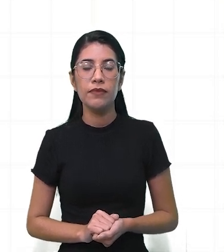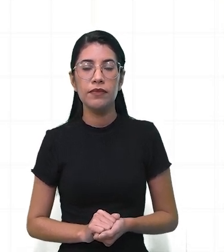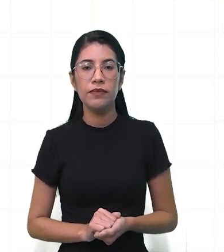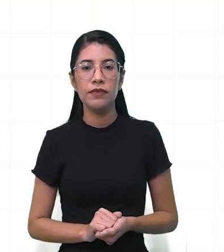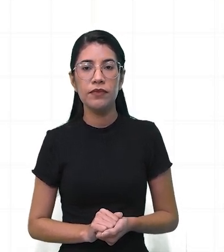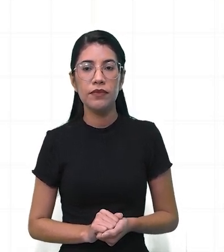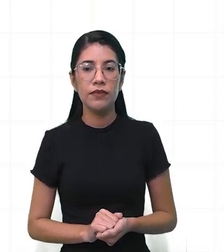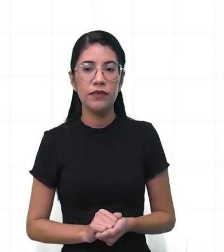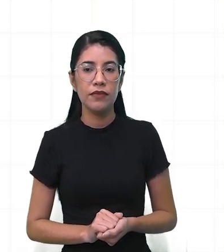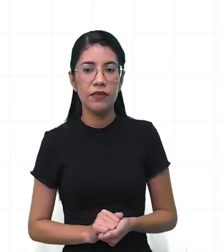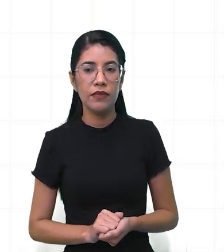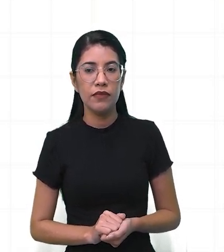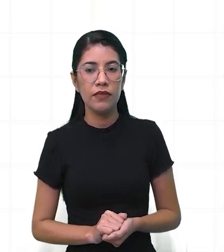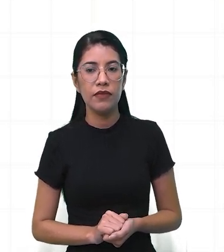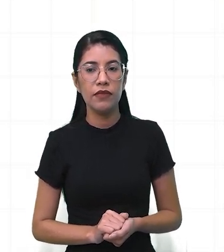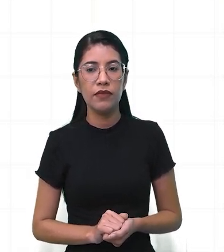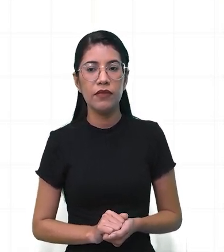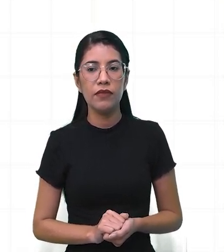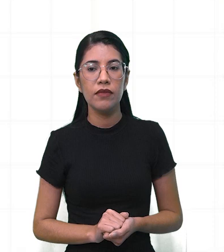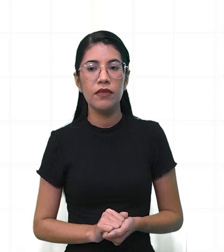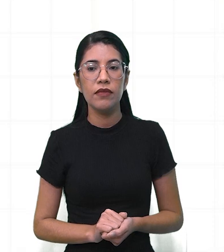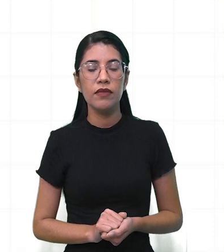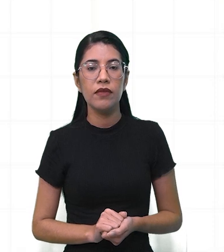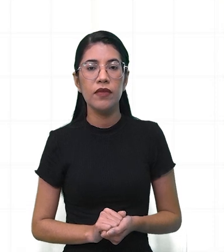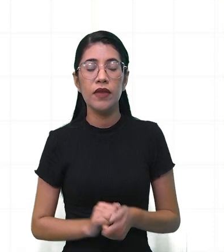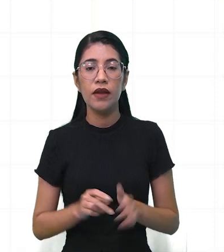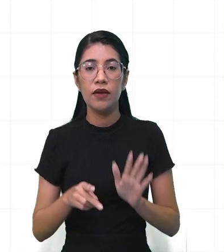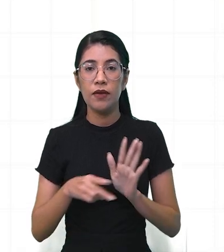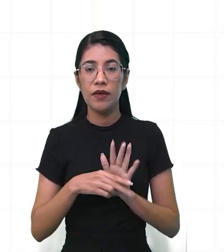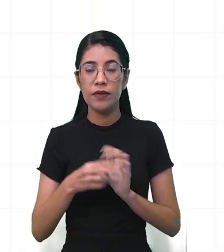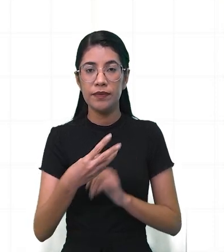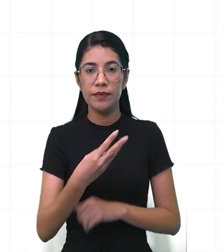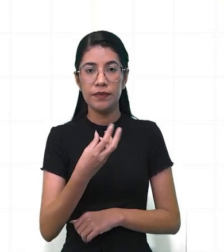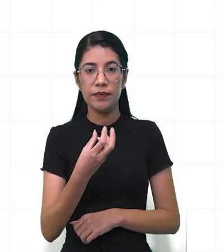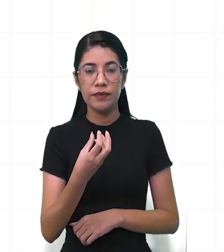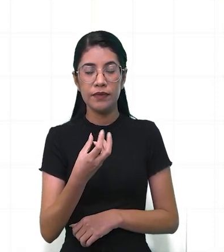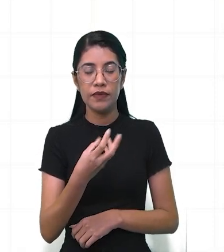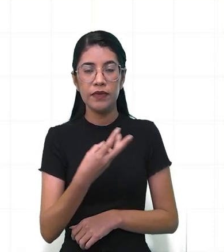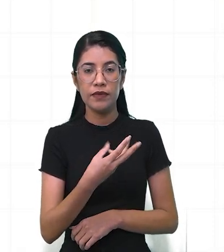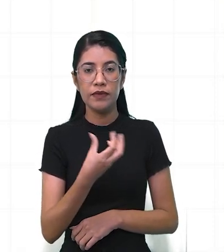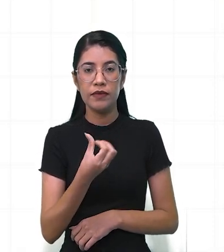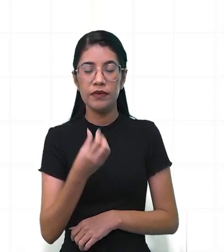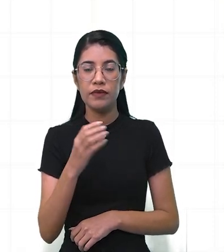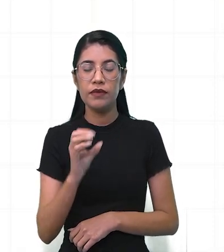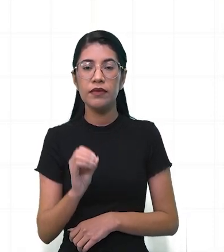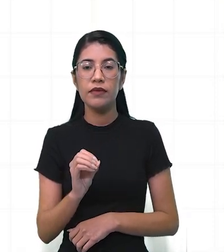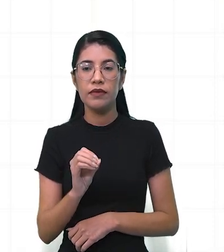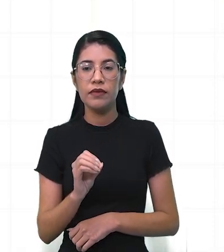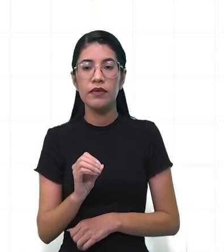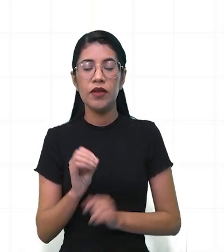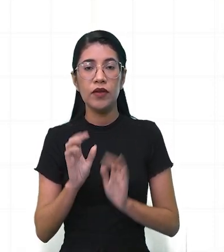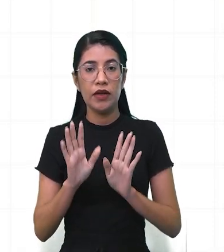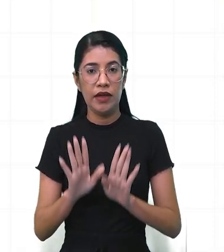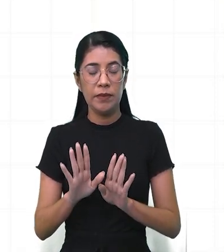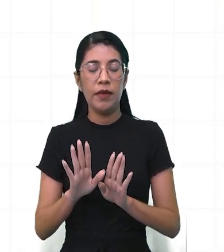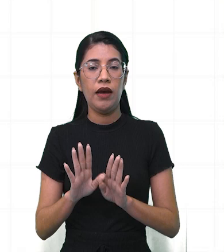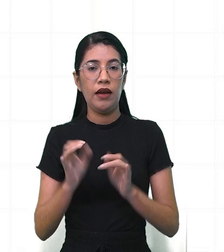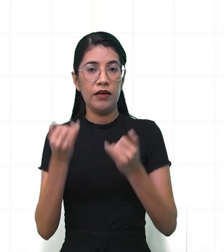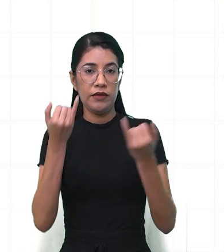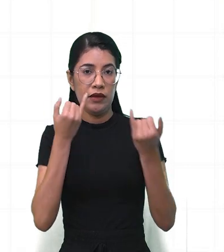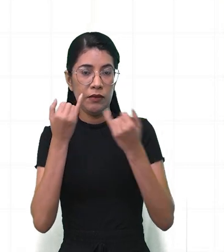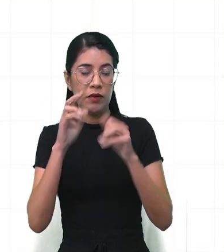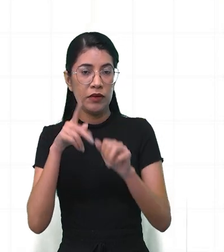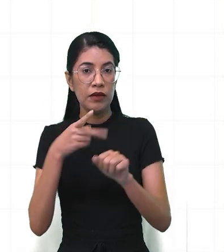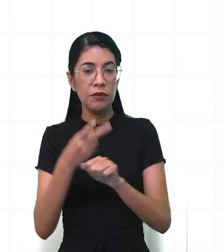convexo é igual a 360 graus. Deixa isso aqui porque nós vamos usar